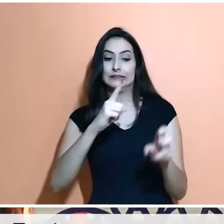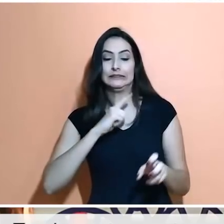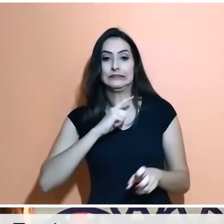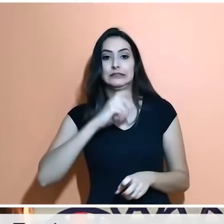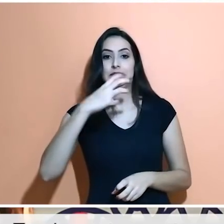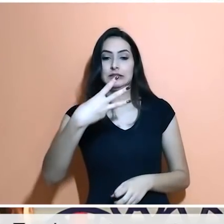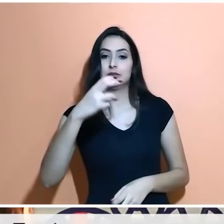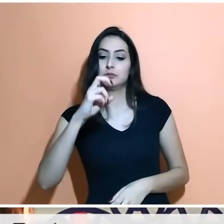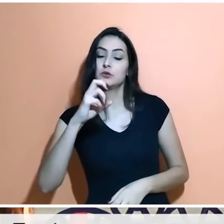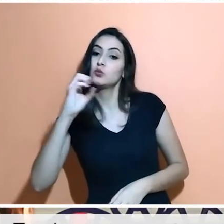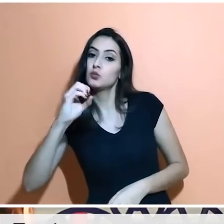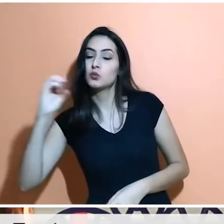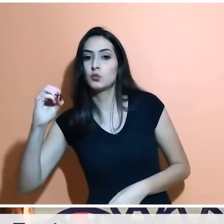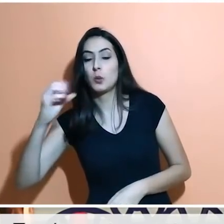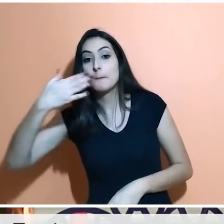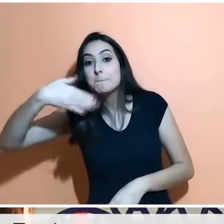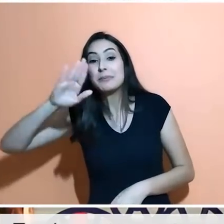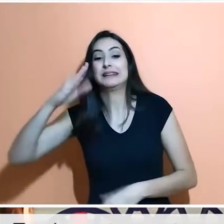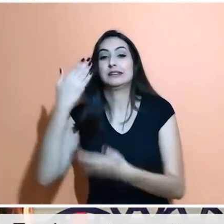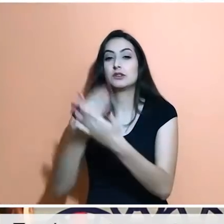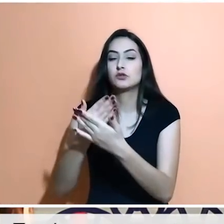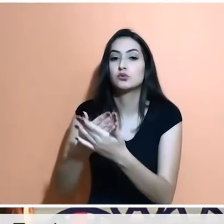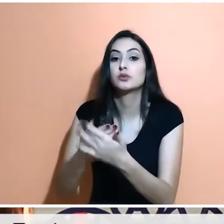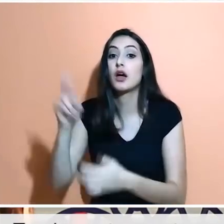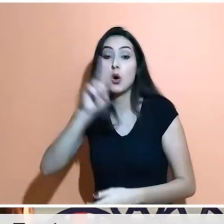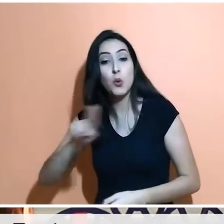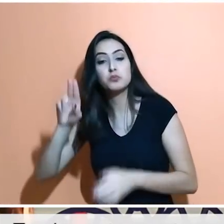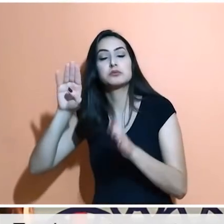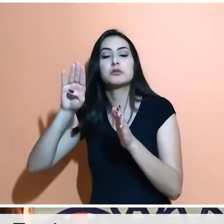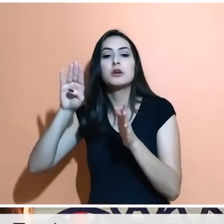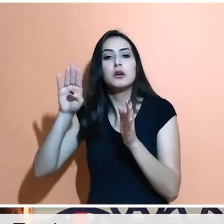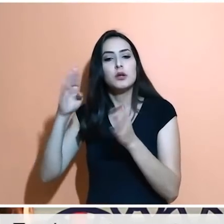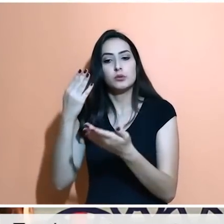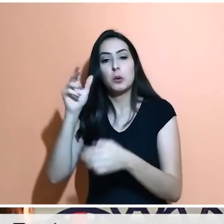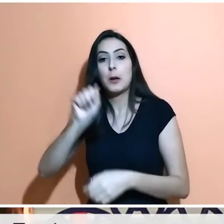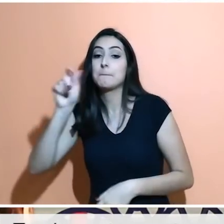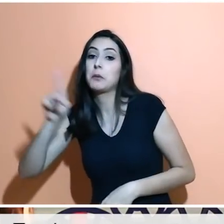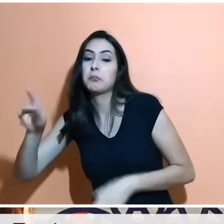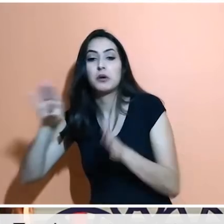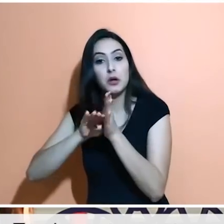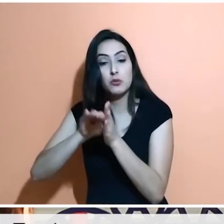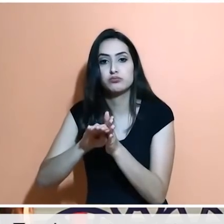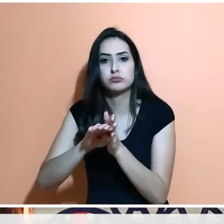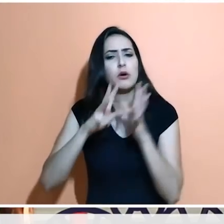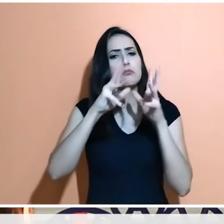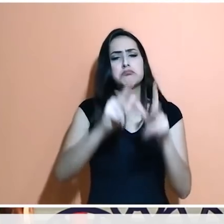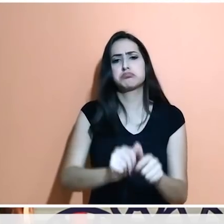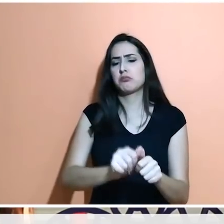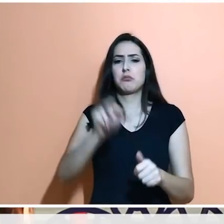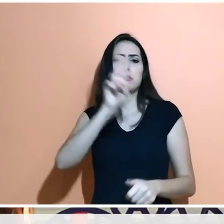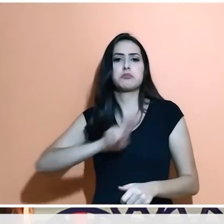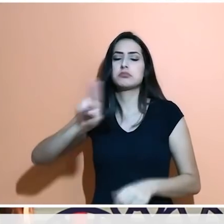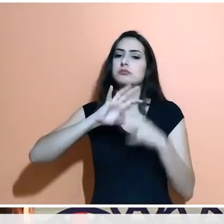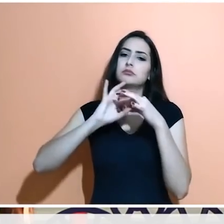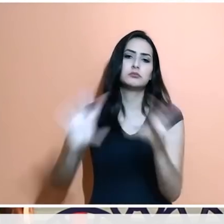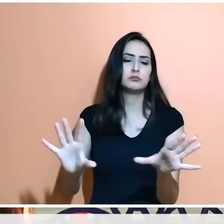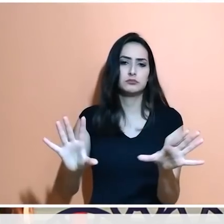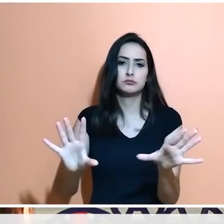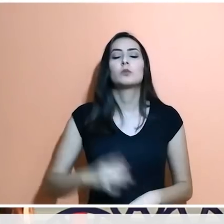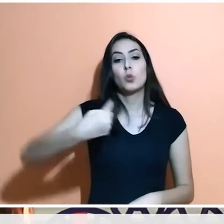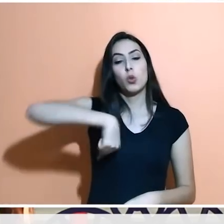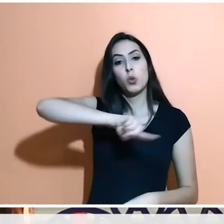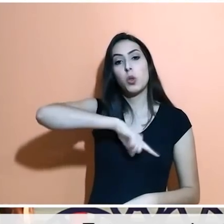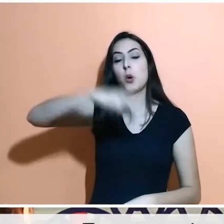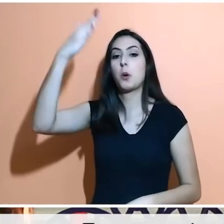de Tecnologia da Informação, já havia mais de 3.500 aulas ativas nessa plataforma, que está disponível para todos